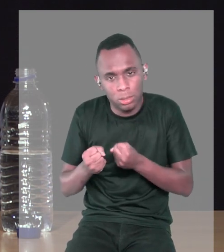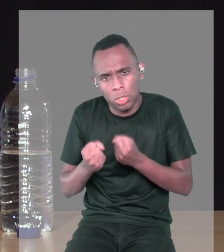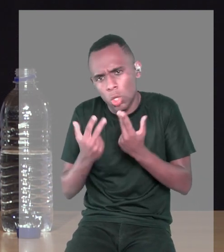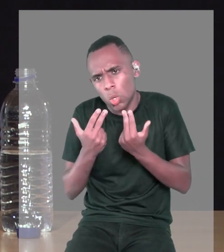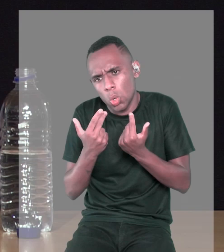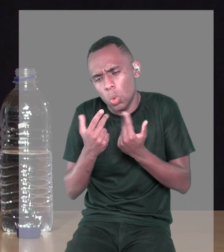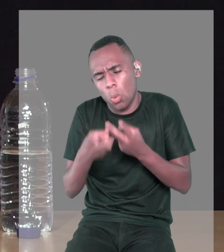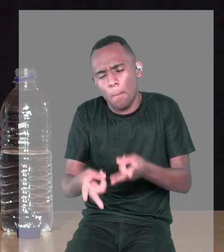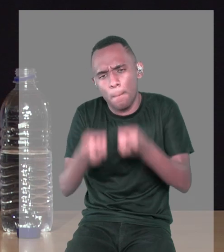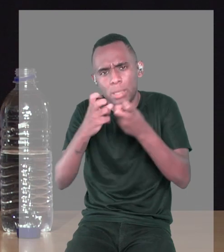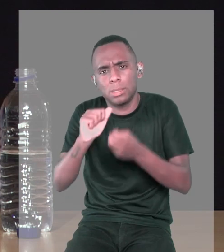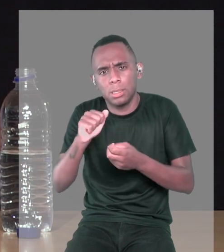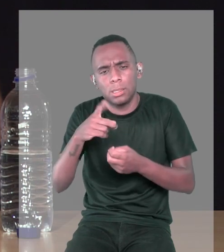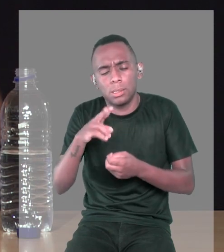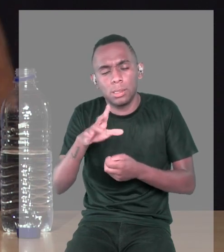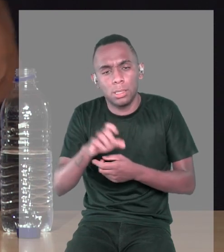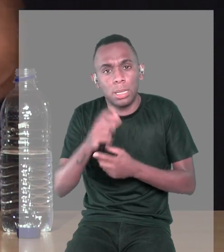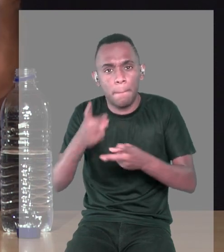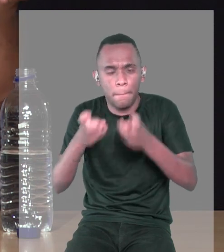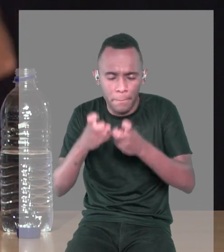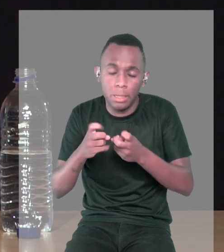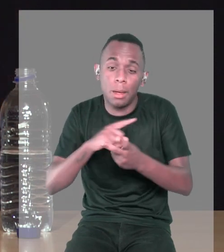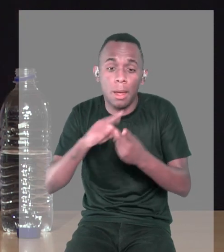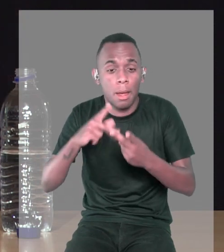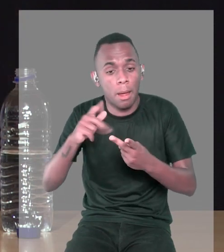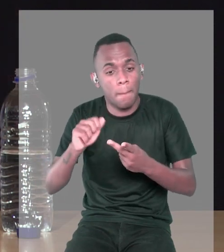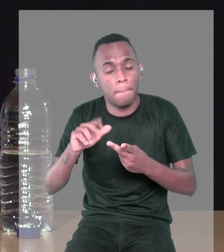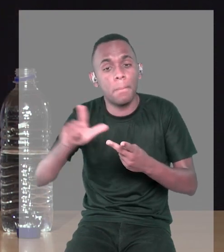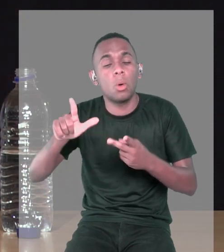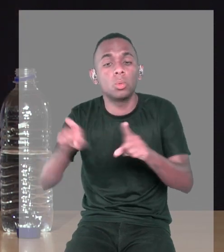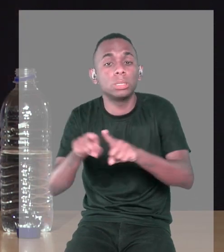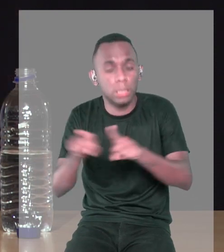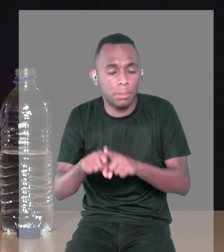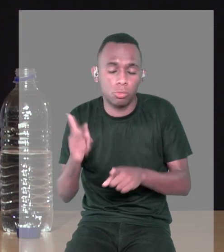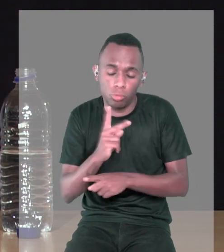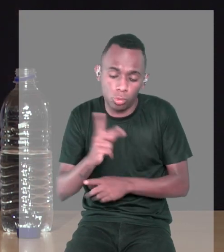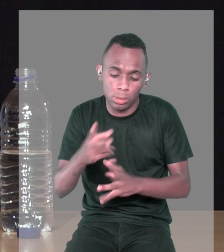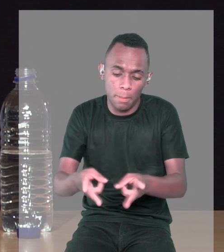massificadora, como me parece perceberam o André Gorz e o Paul Preciado.